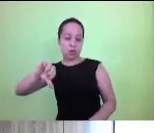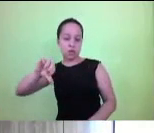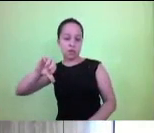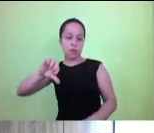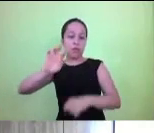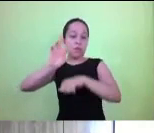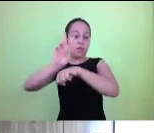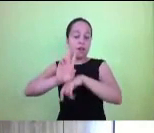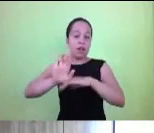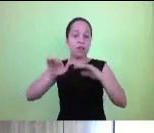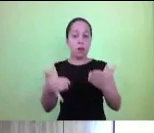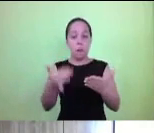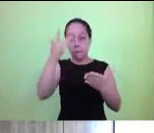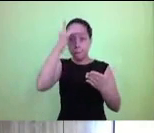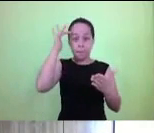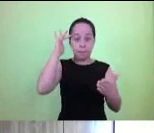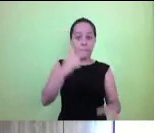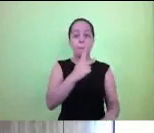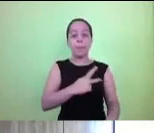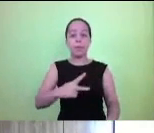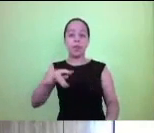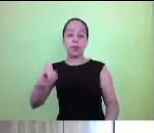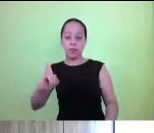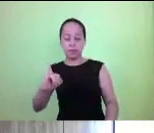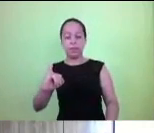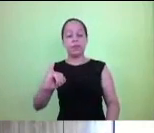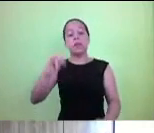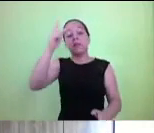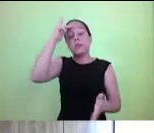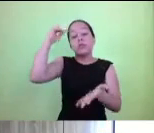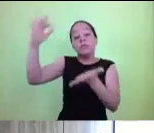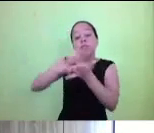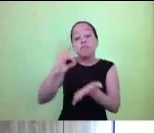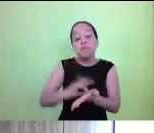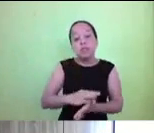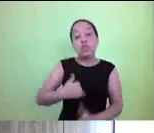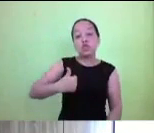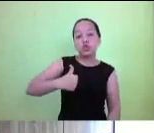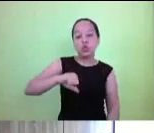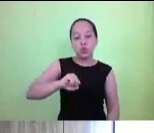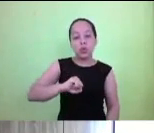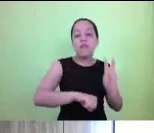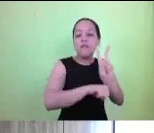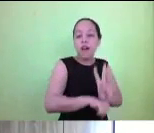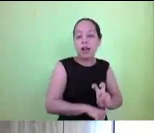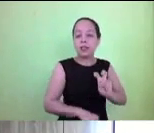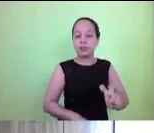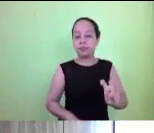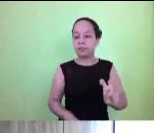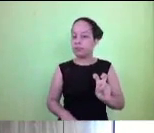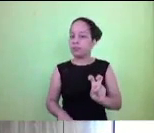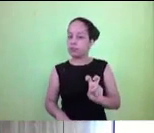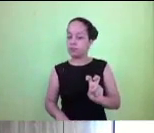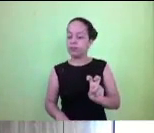destinadas aos PPIs. Número de inscritos: 18, número de vagas: